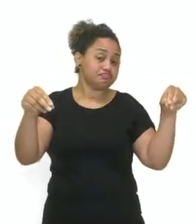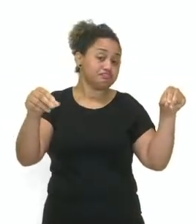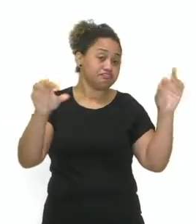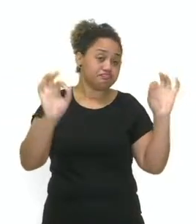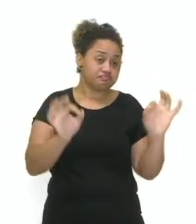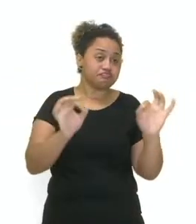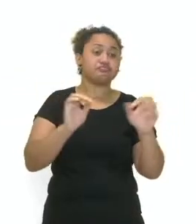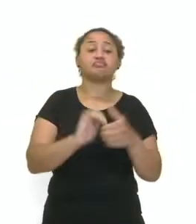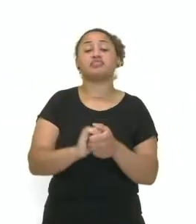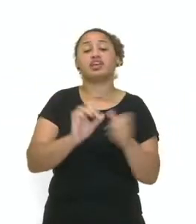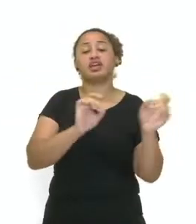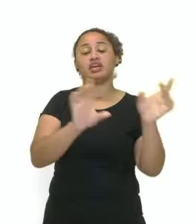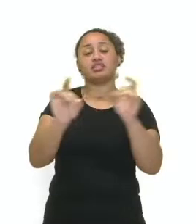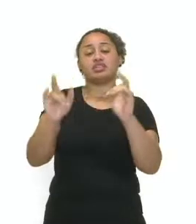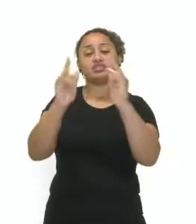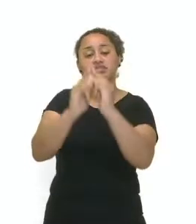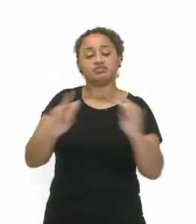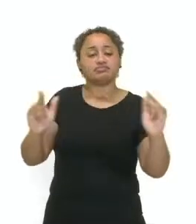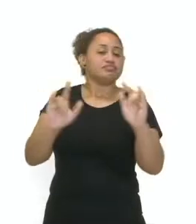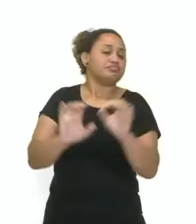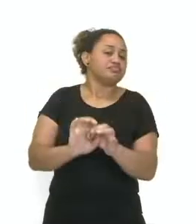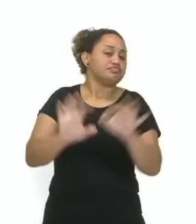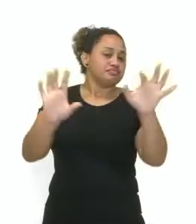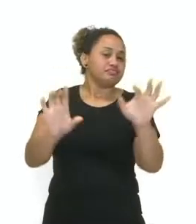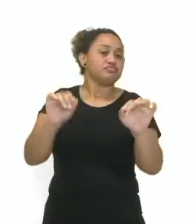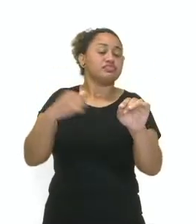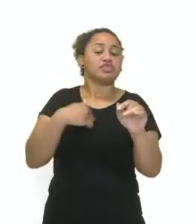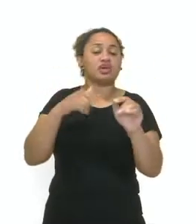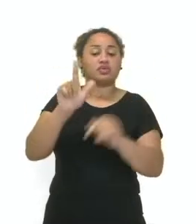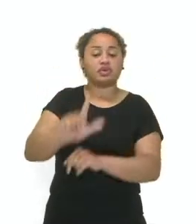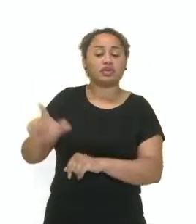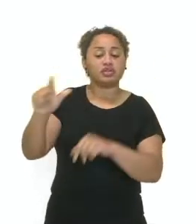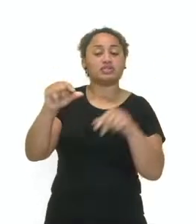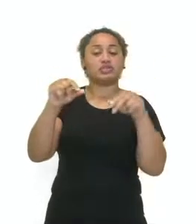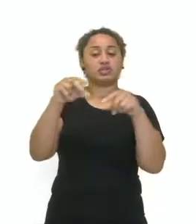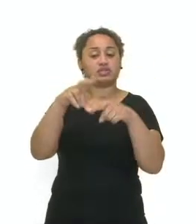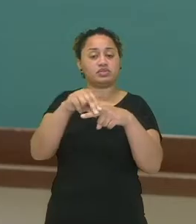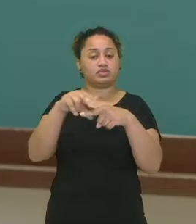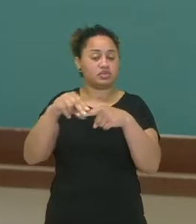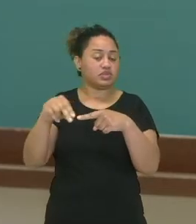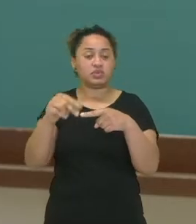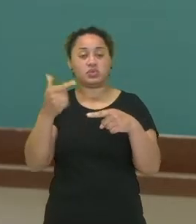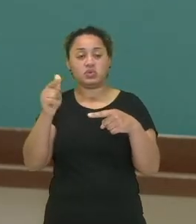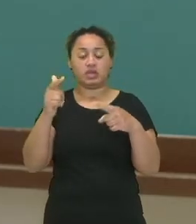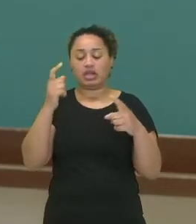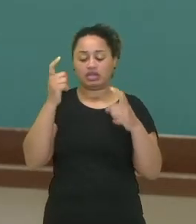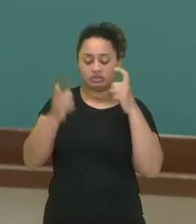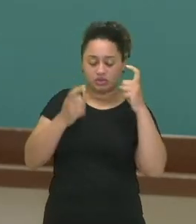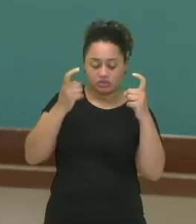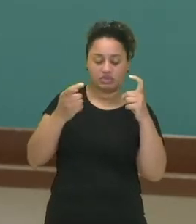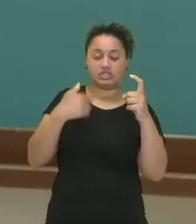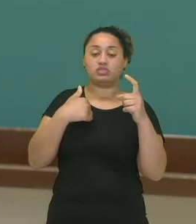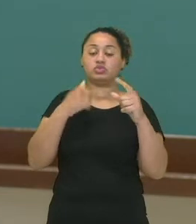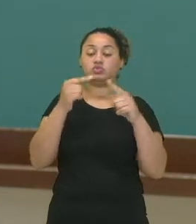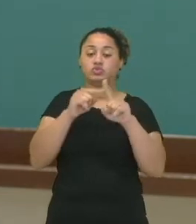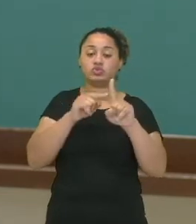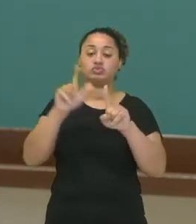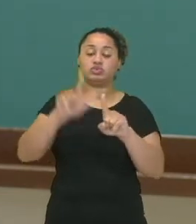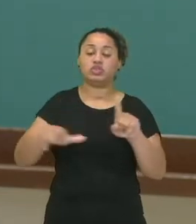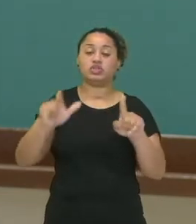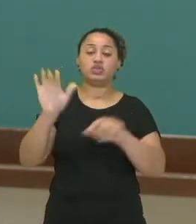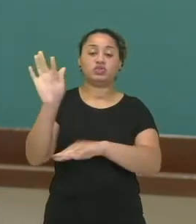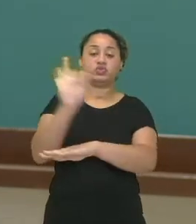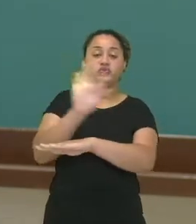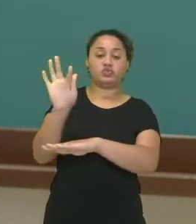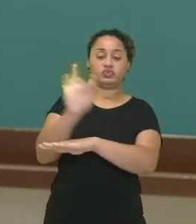e vendidos em feiras livres. Então, a literatura de cordel, ela não tem uma preocupação com uma literatura formal, né? Ela